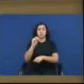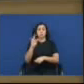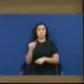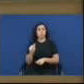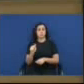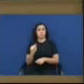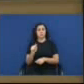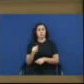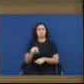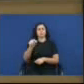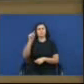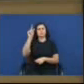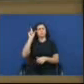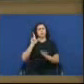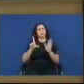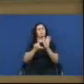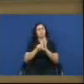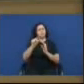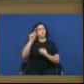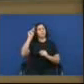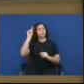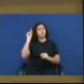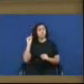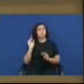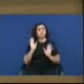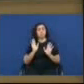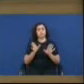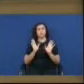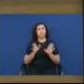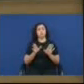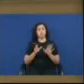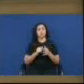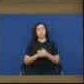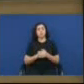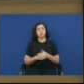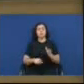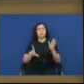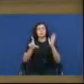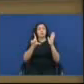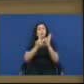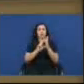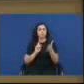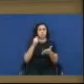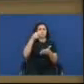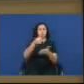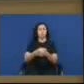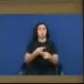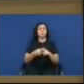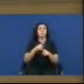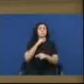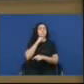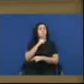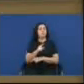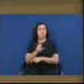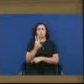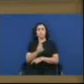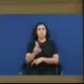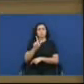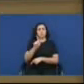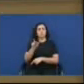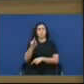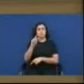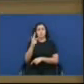mas já faz tempo a lei. Já faz tempo, de modo que essa lei está sendo em vigor, está sendo cumprida, porque ninguém foi por base